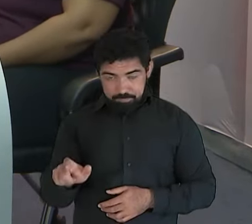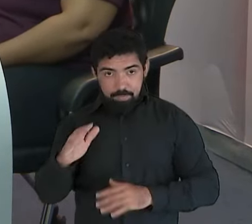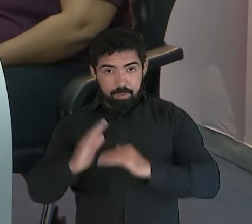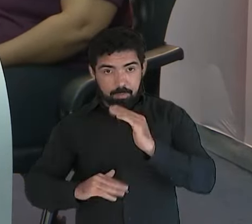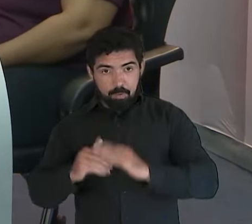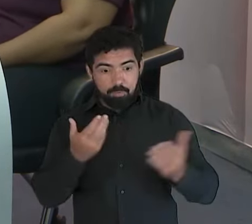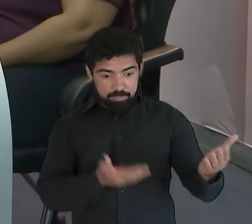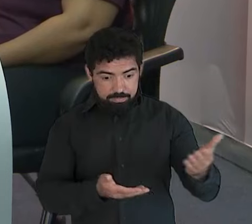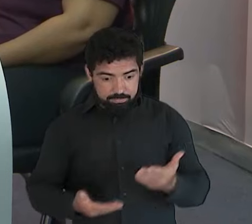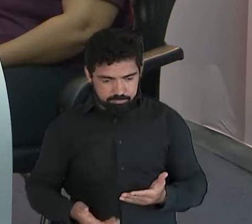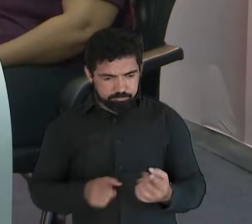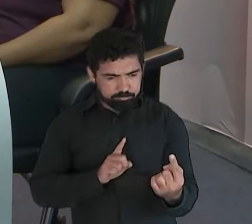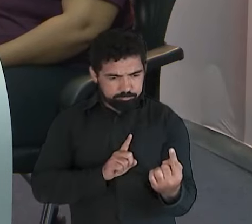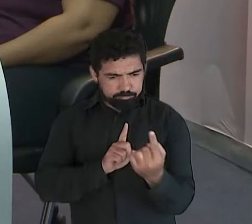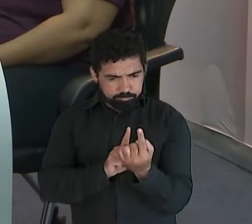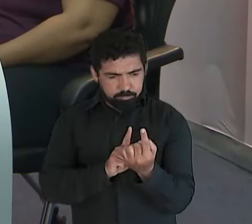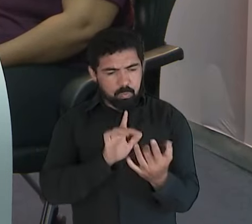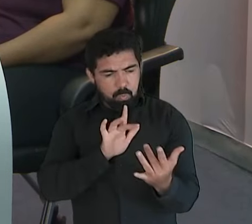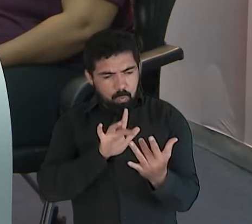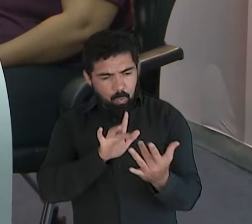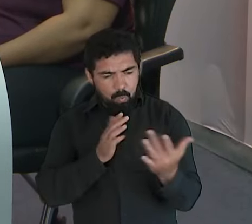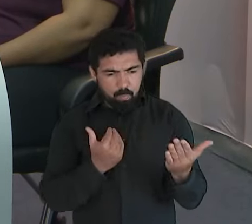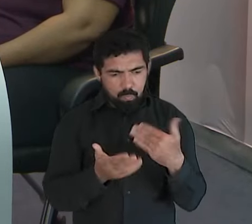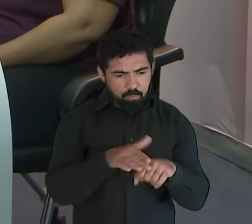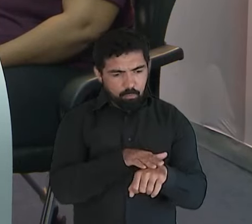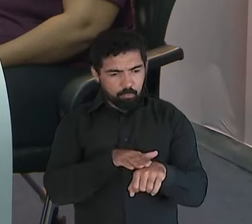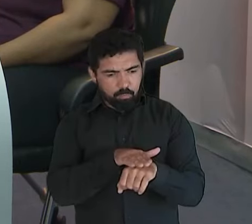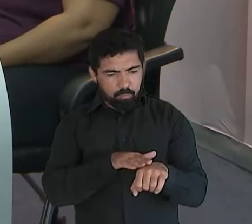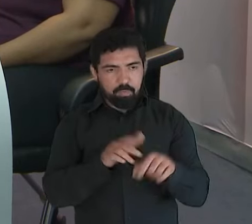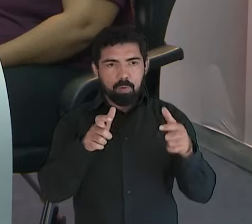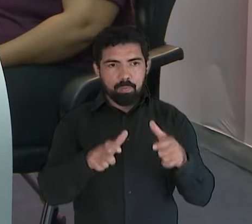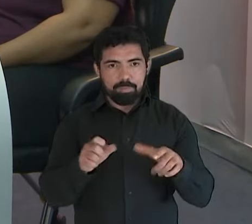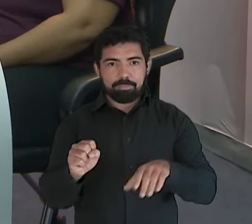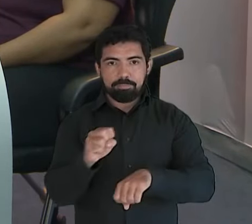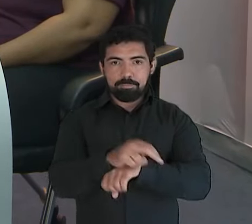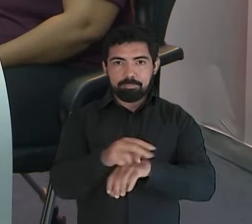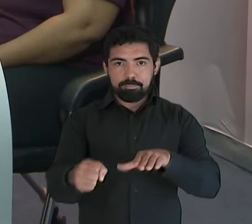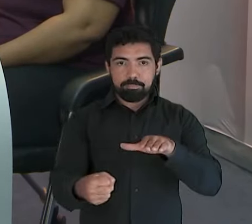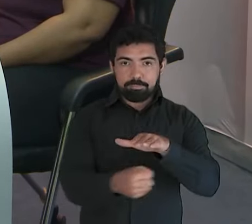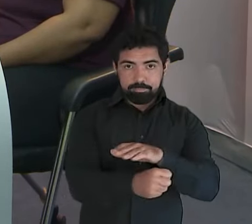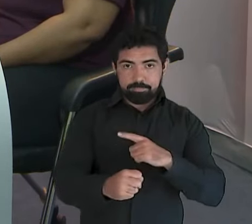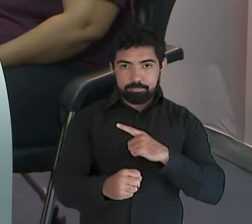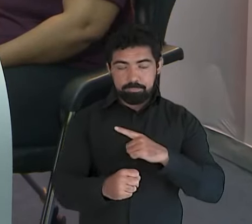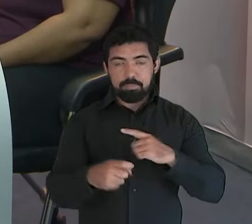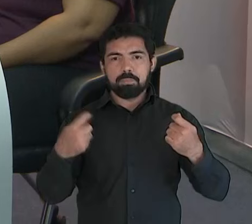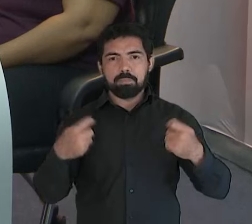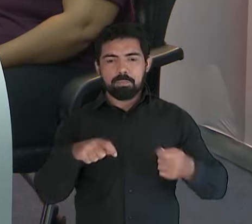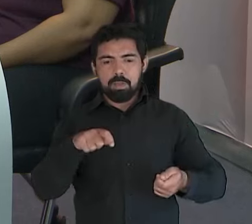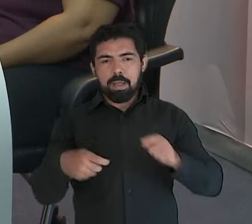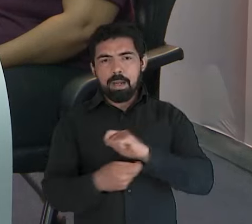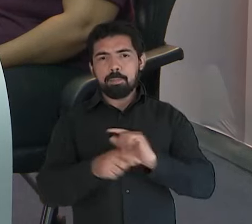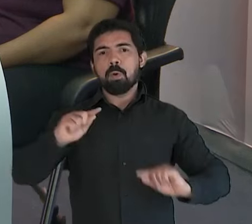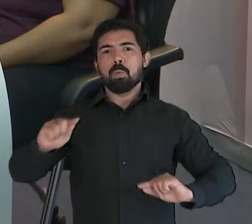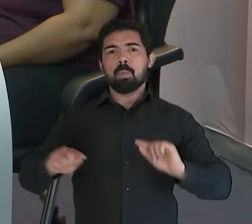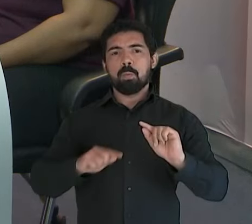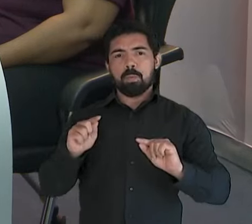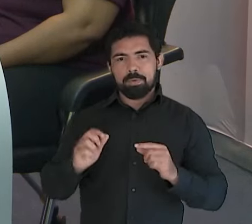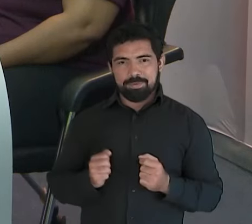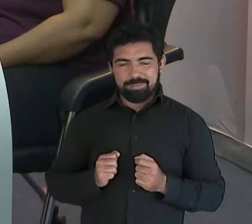veja, o profissional, a pessoa, o local onde ele vai ser inserido, eu preciso adaptar melhor isso, preciso